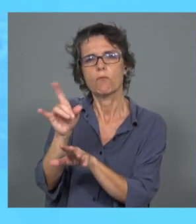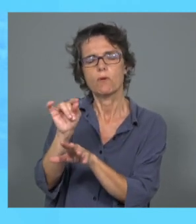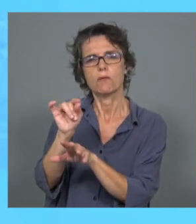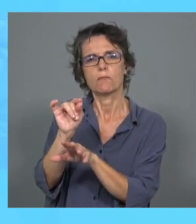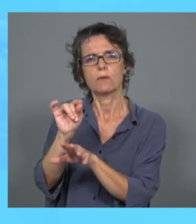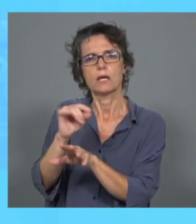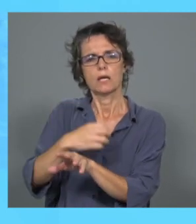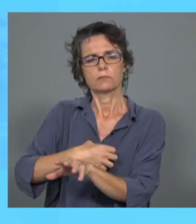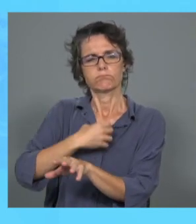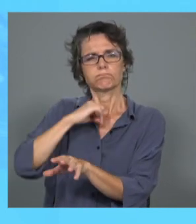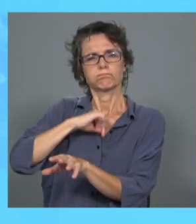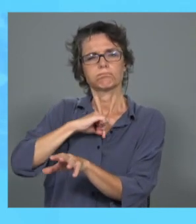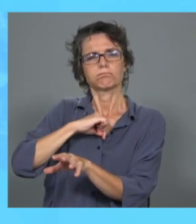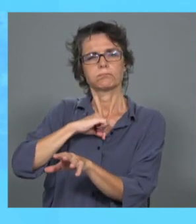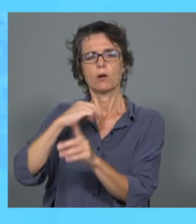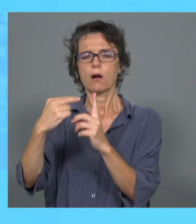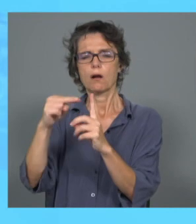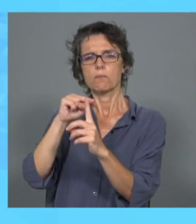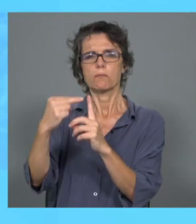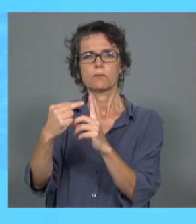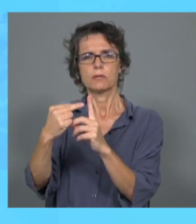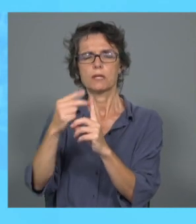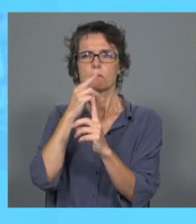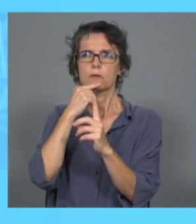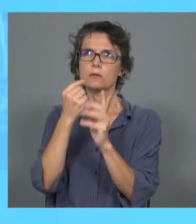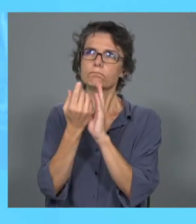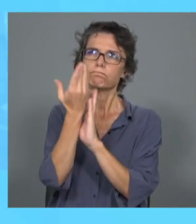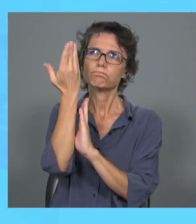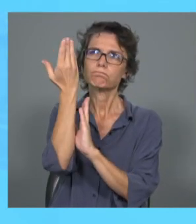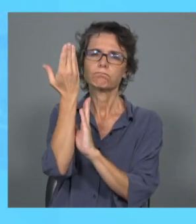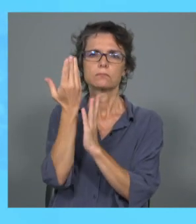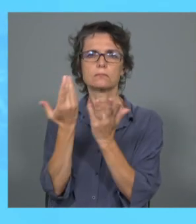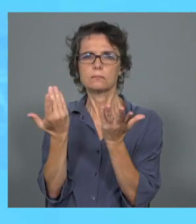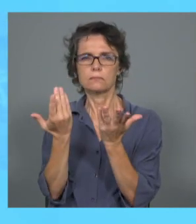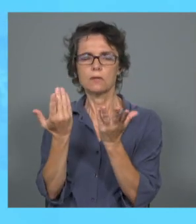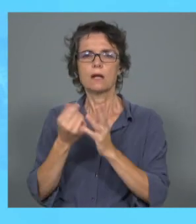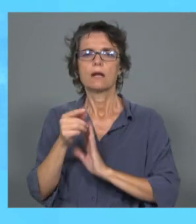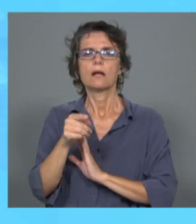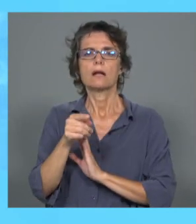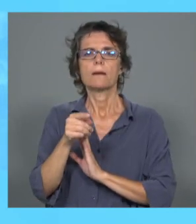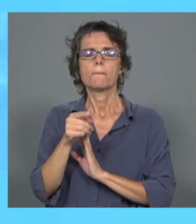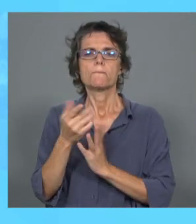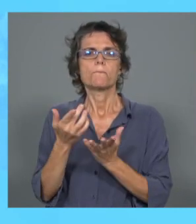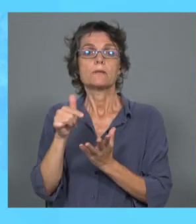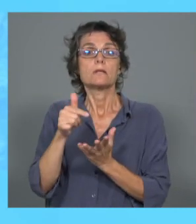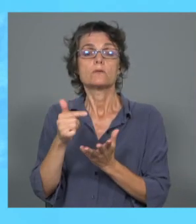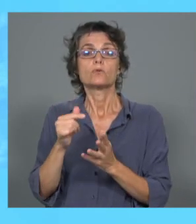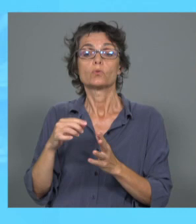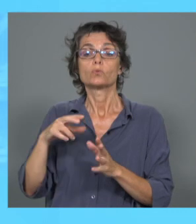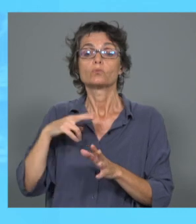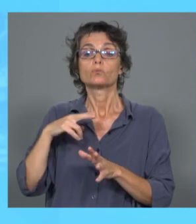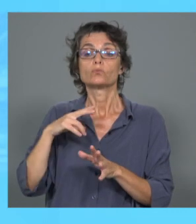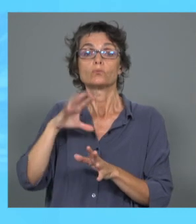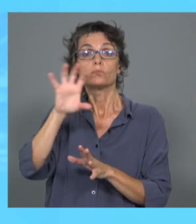pertenças, outras formas de olhar o transcendente, de nomear Deus. Num país maioritariamente